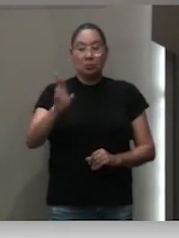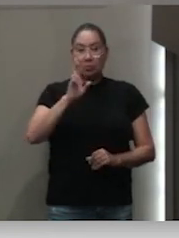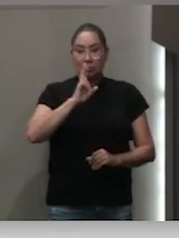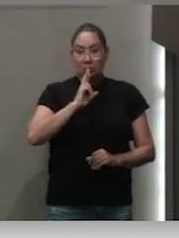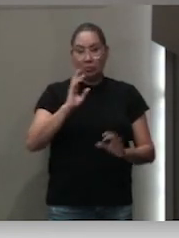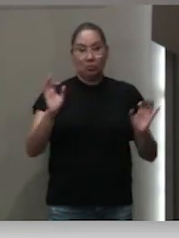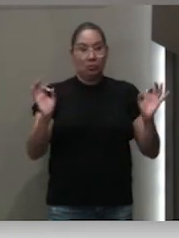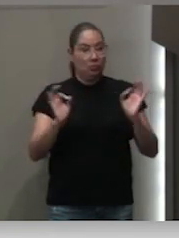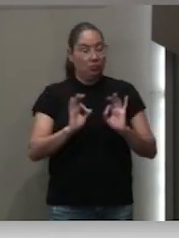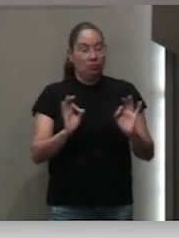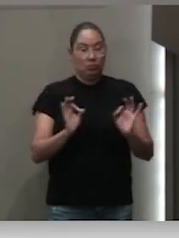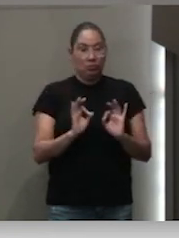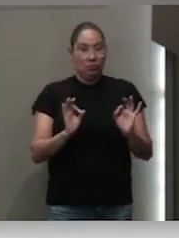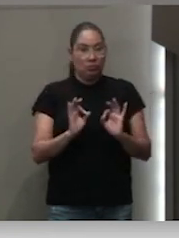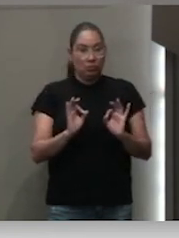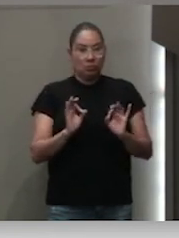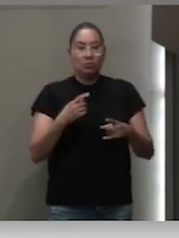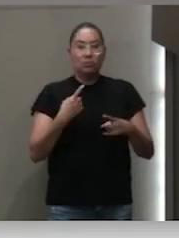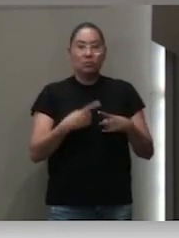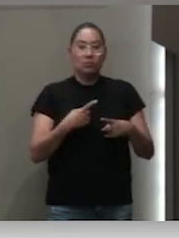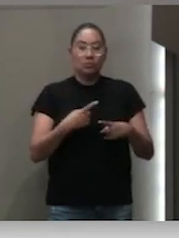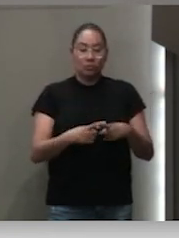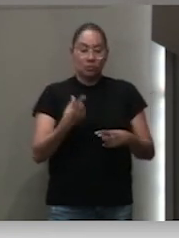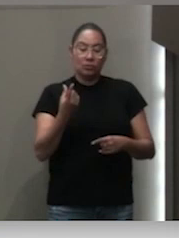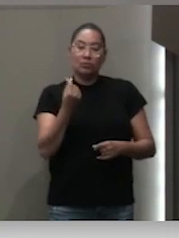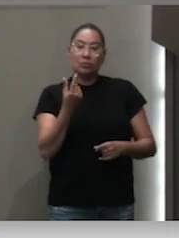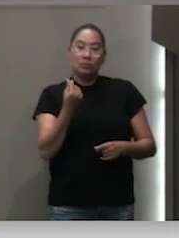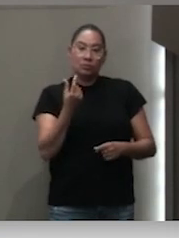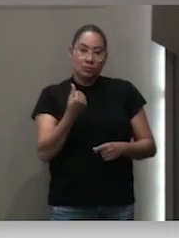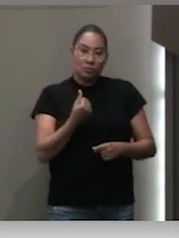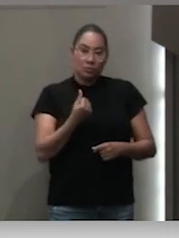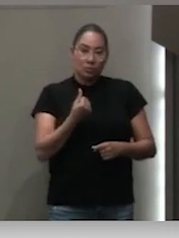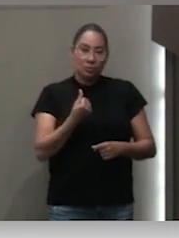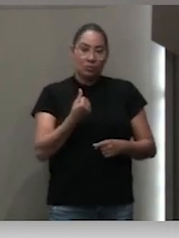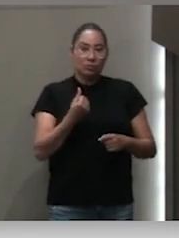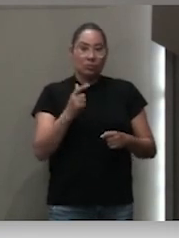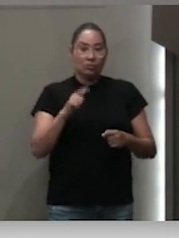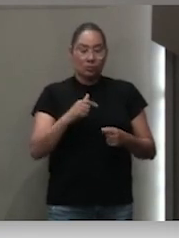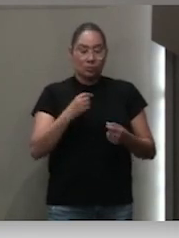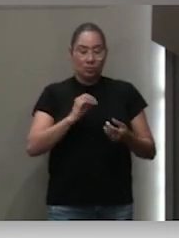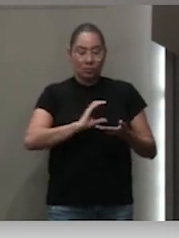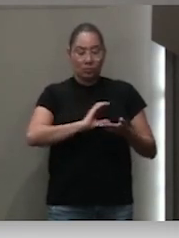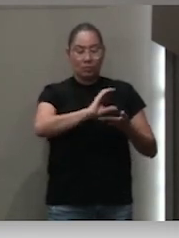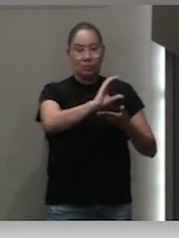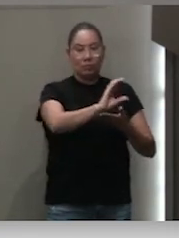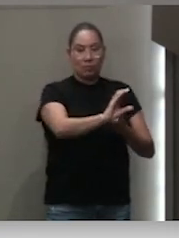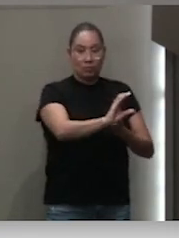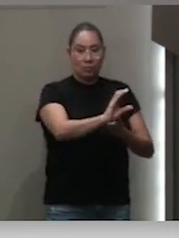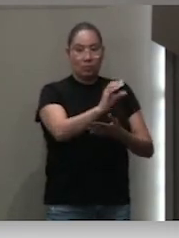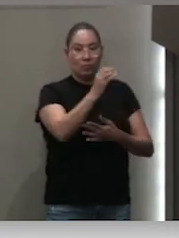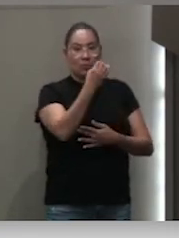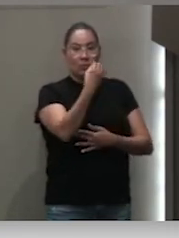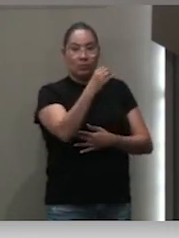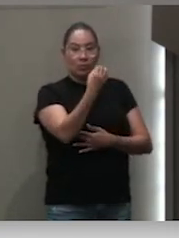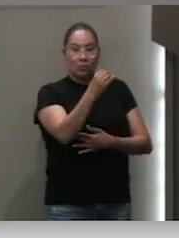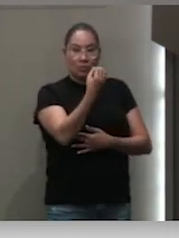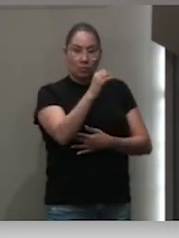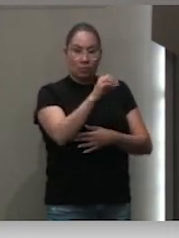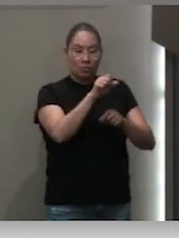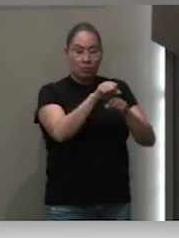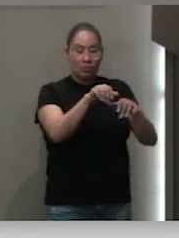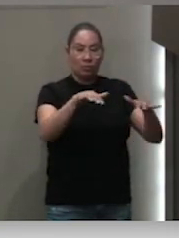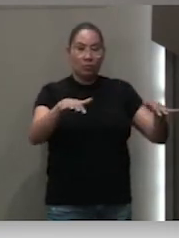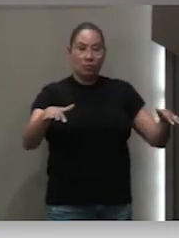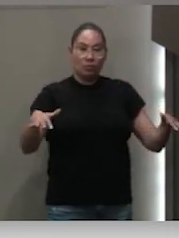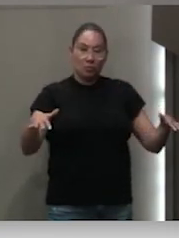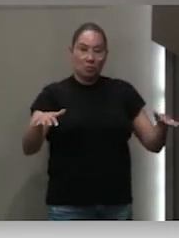resposta nenhuma porque o dinheiro da publicidade é enviado para uma agência de Porto Alegre que acaba distribuindo